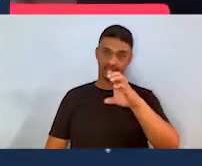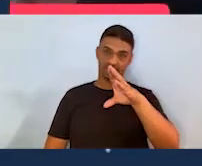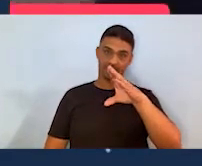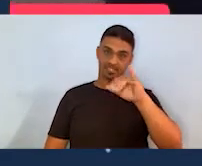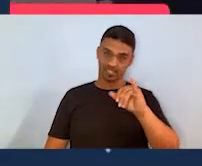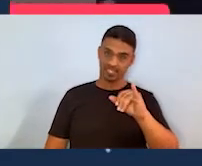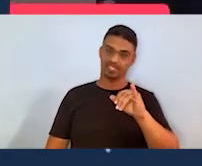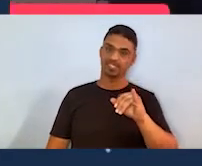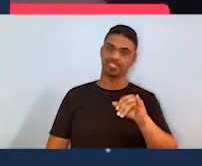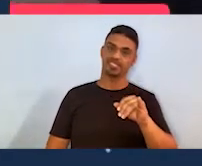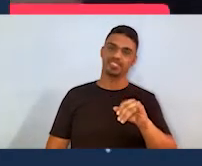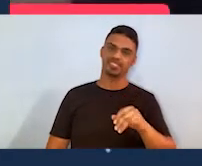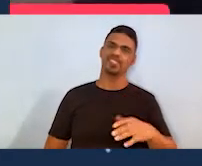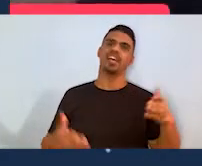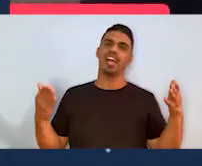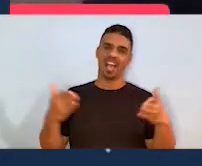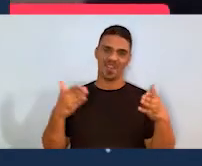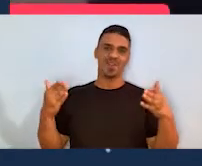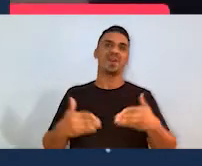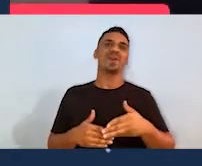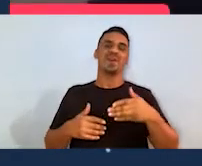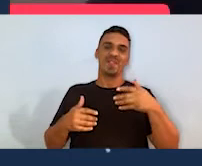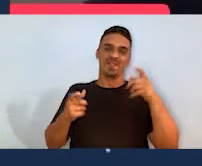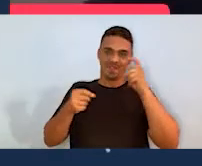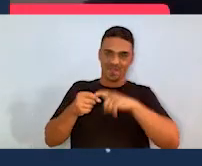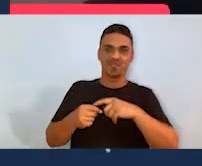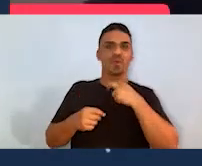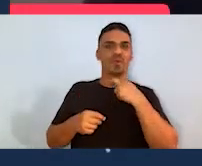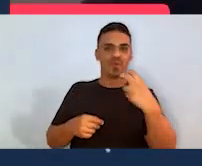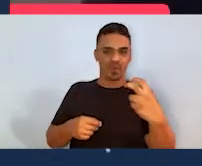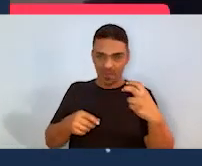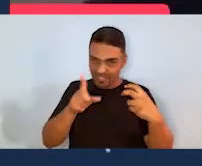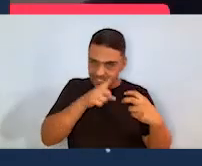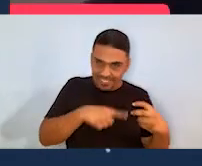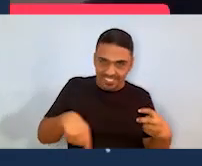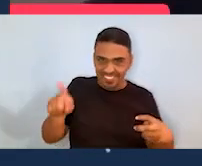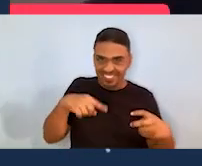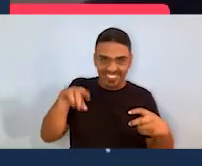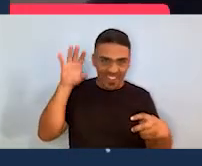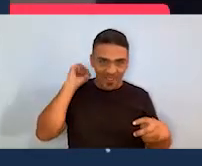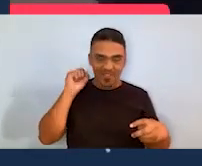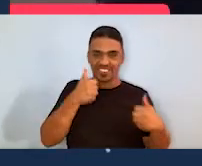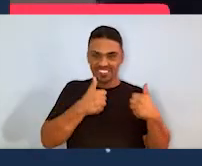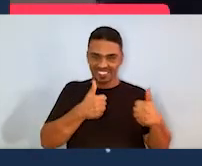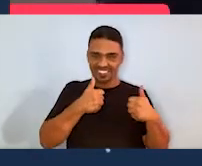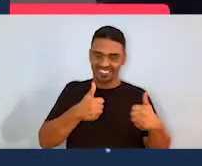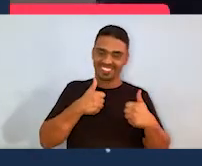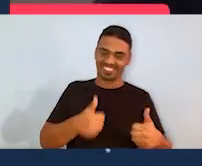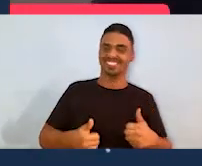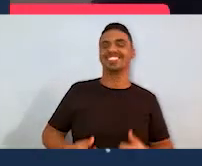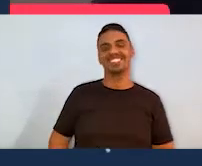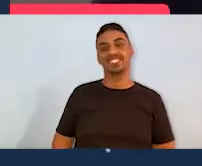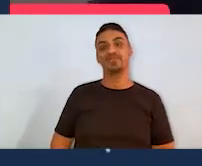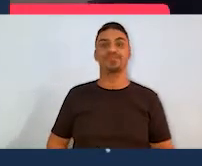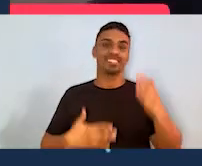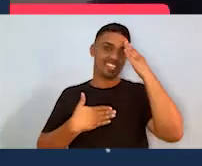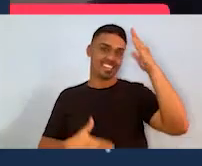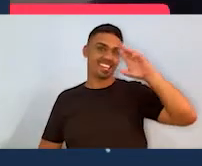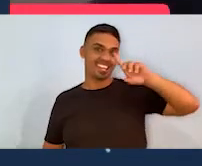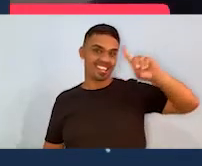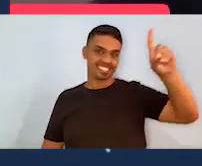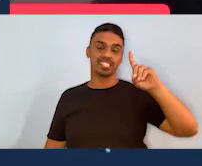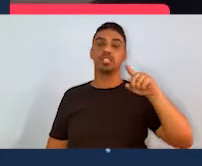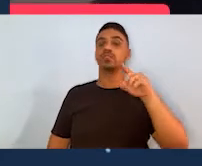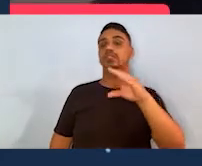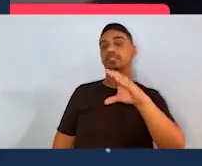Ceci, agora tô com o microfone ligado, gente, então tá todo mundo me ouvindo. Voltou, então, graças a